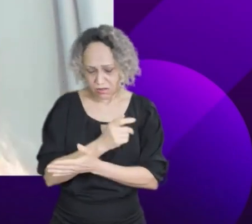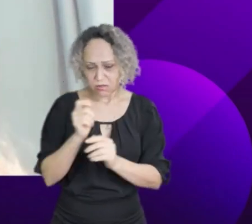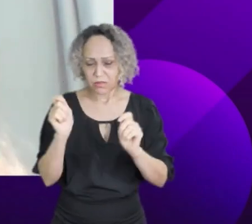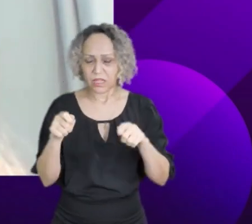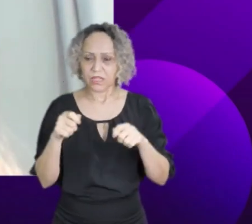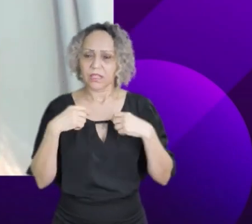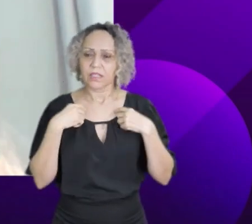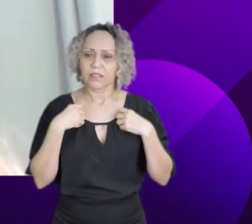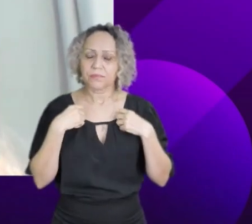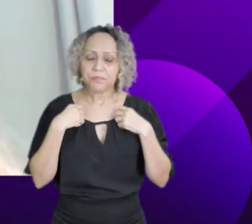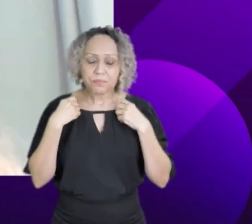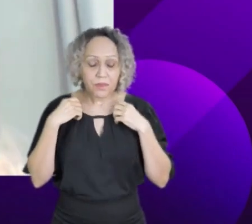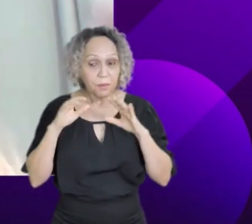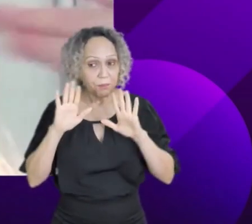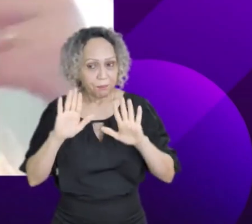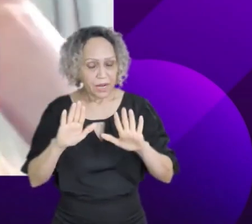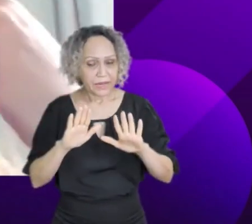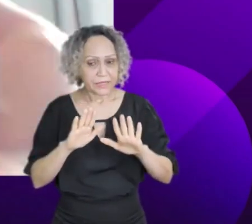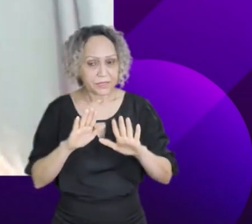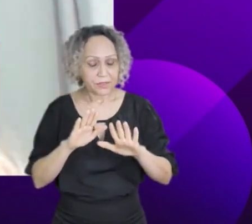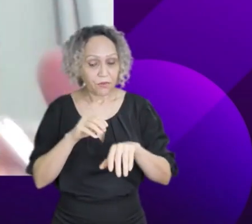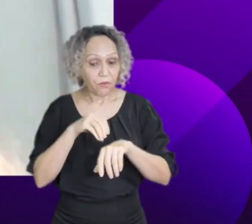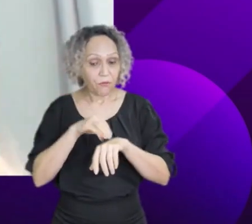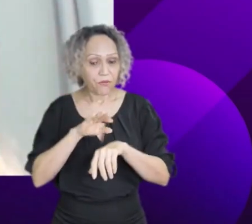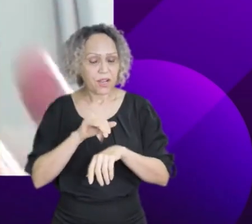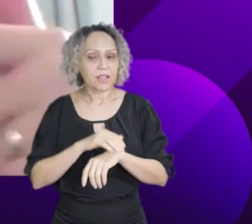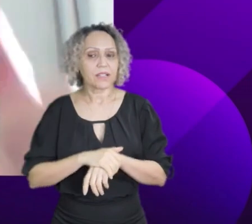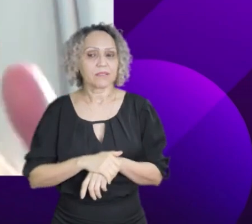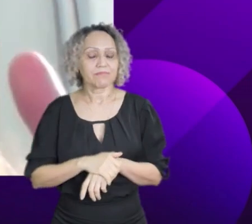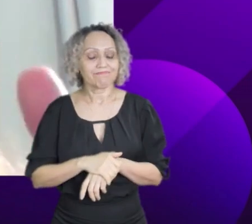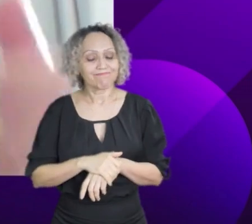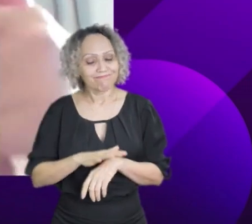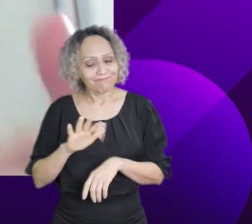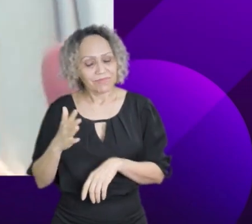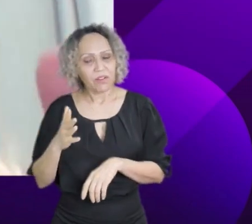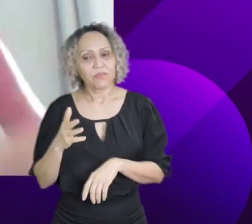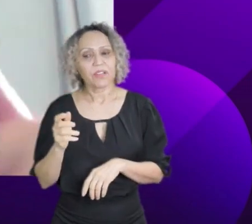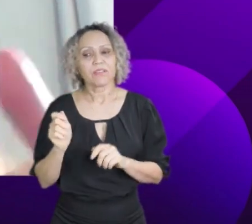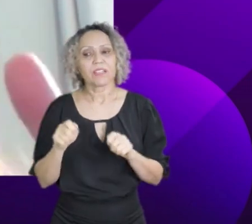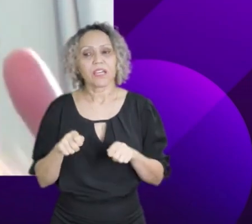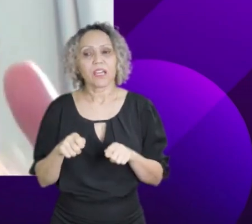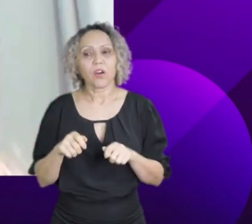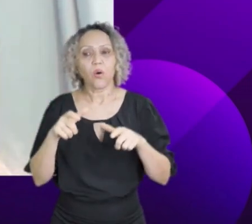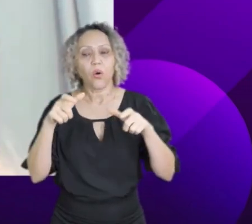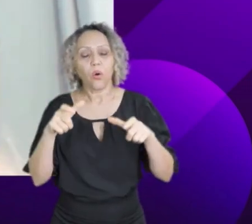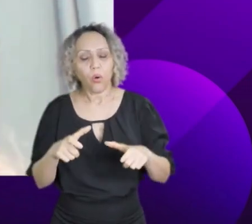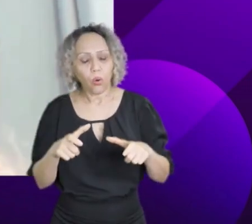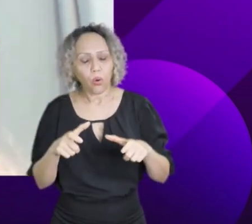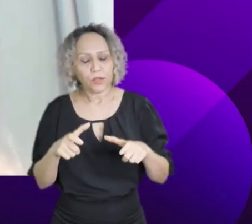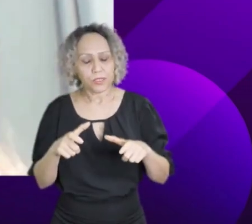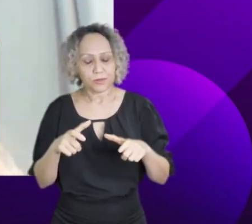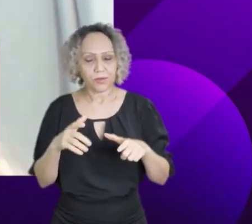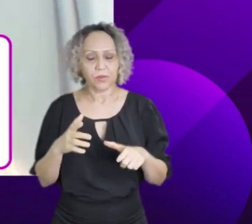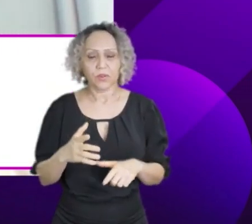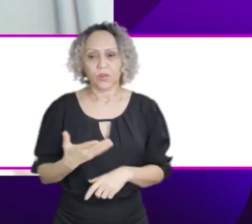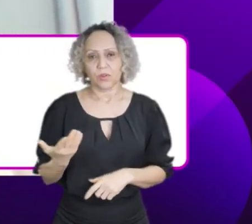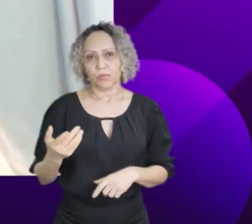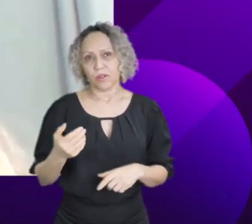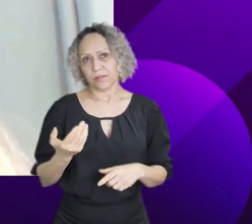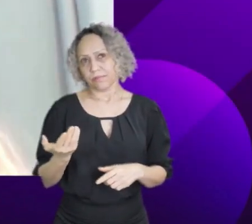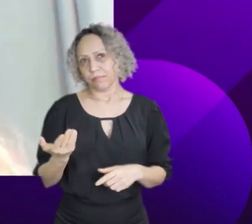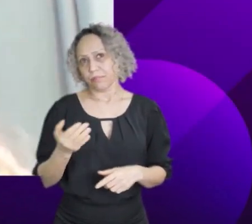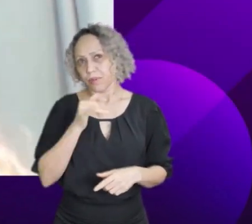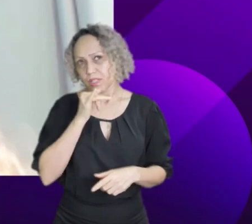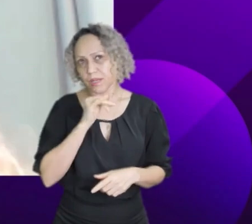necessidade. Mas eu já vou adiantar. Provavelmente vai ser nas vias em que o poder público vai ter a maior dificuldade para